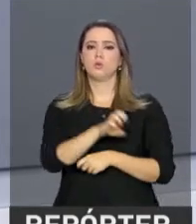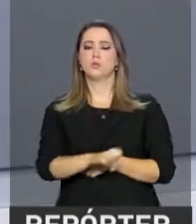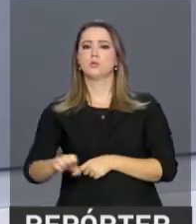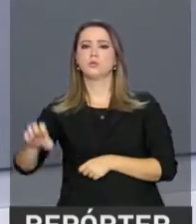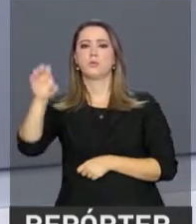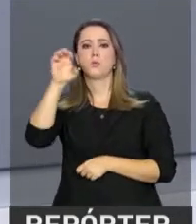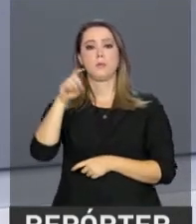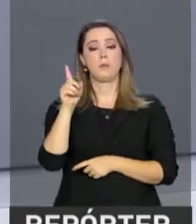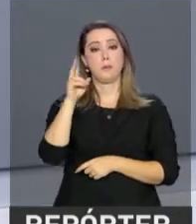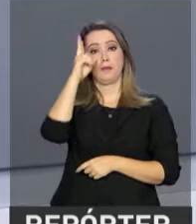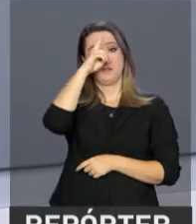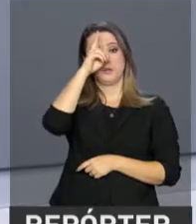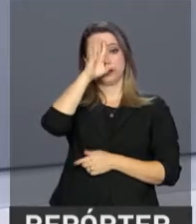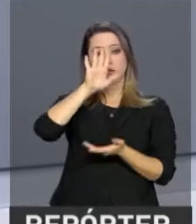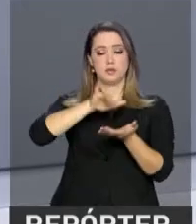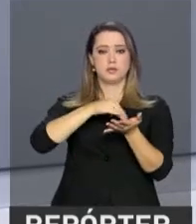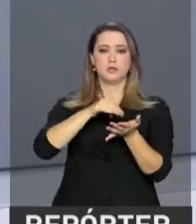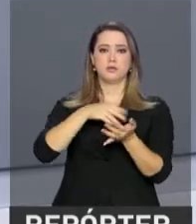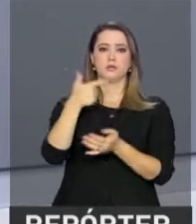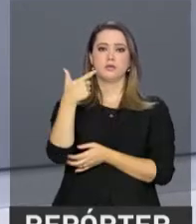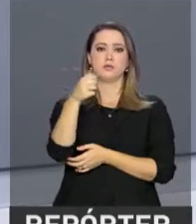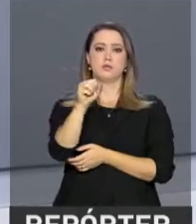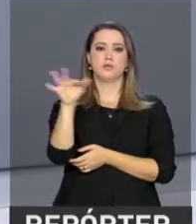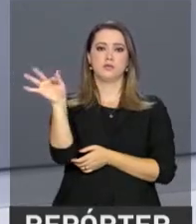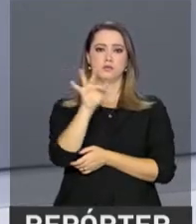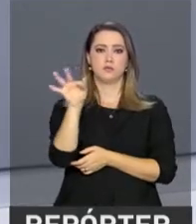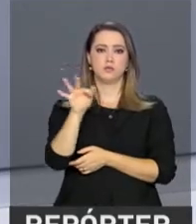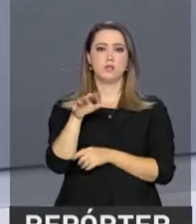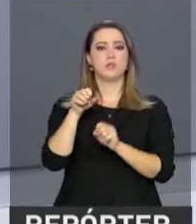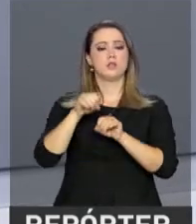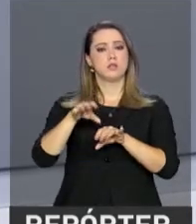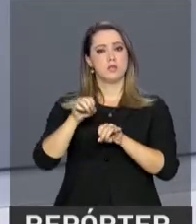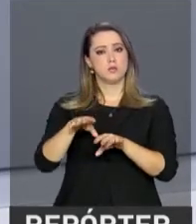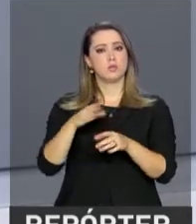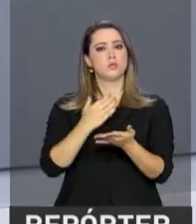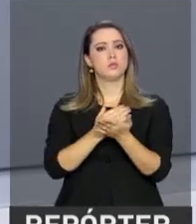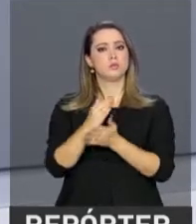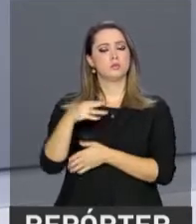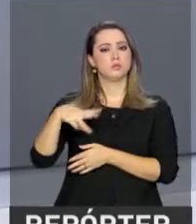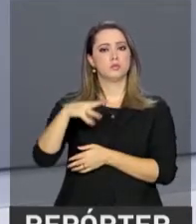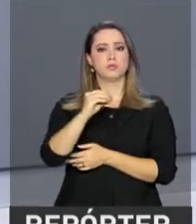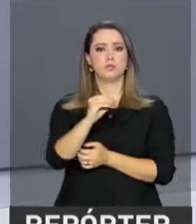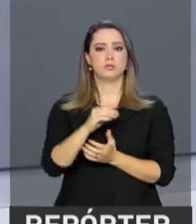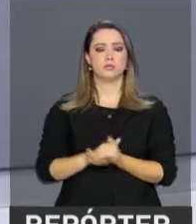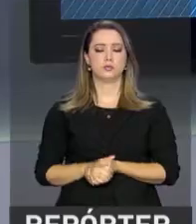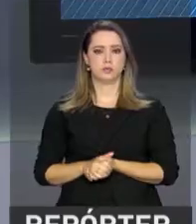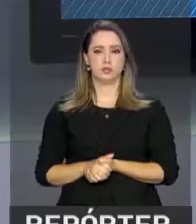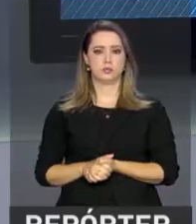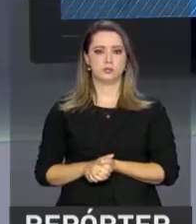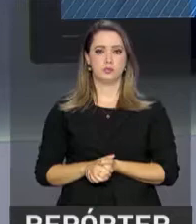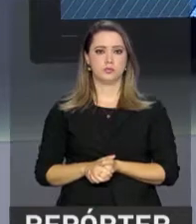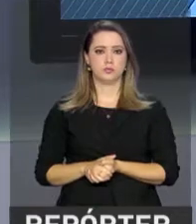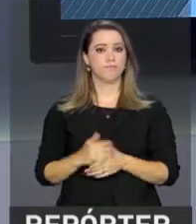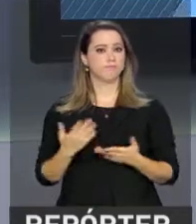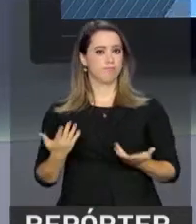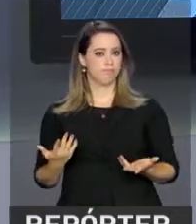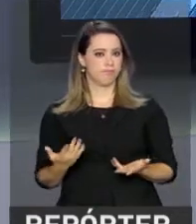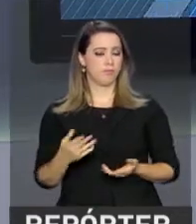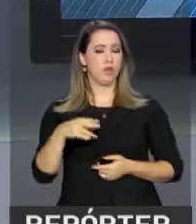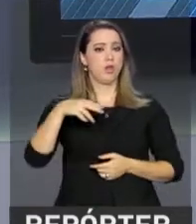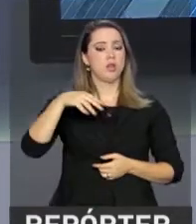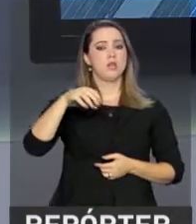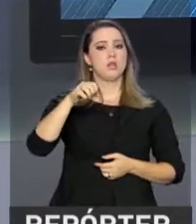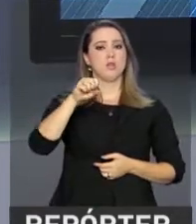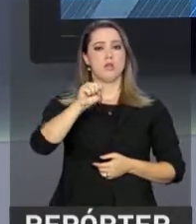onde moram lembrando que as inscrições vão até 28 de fevereiro e as aulas devem começar em março segundo a organização